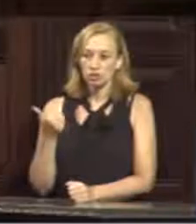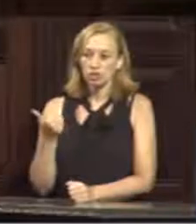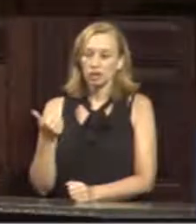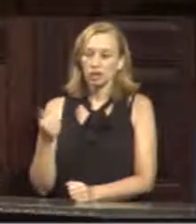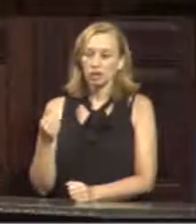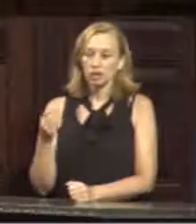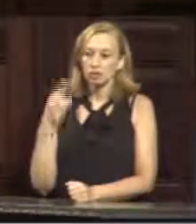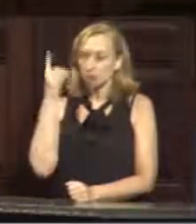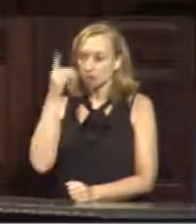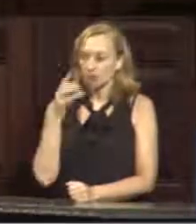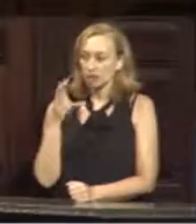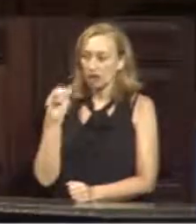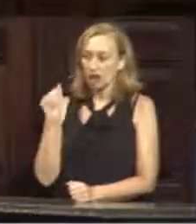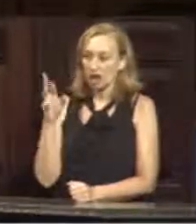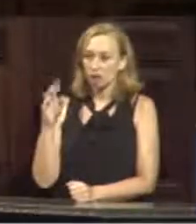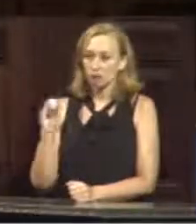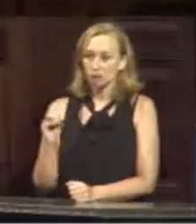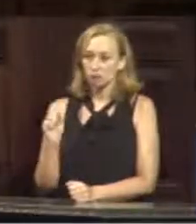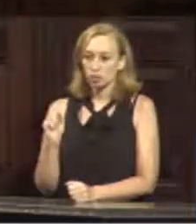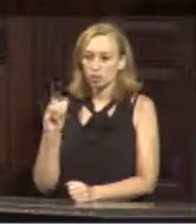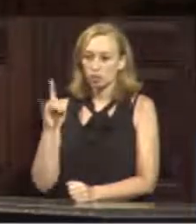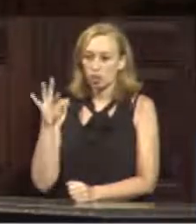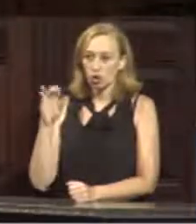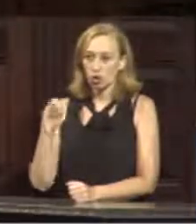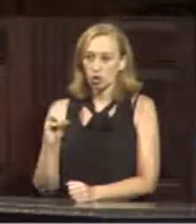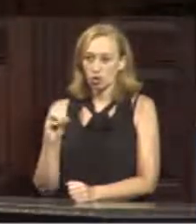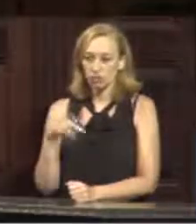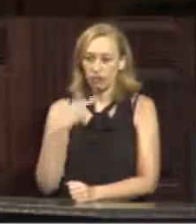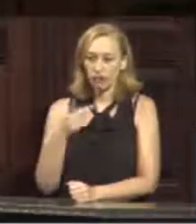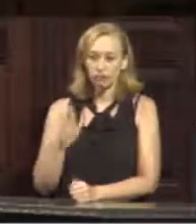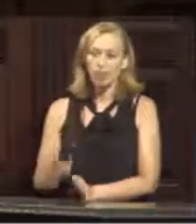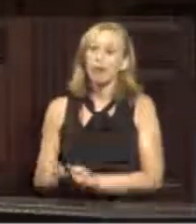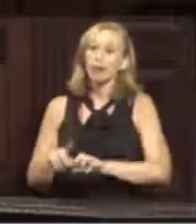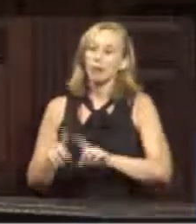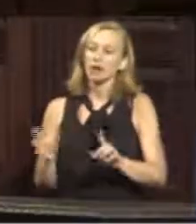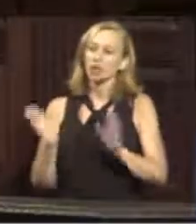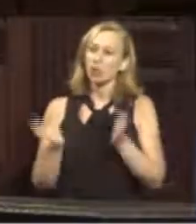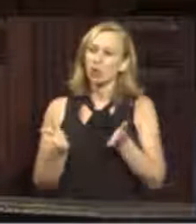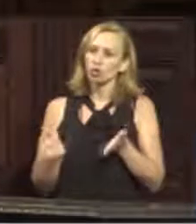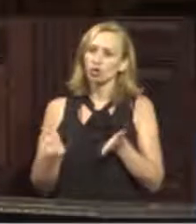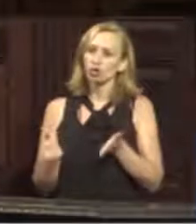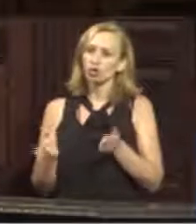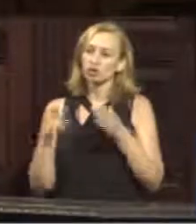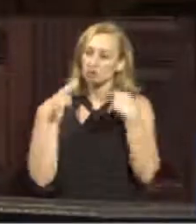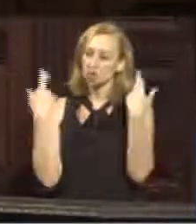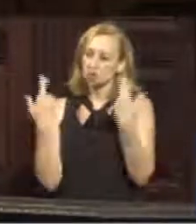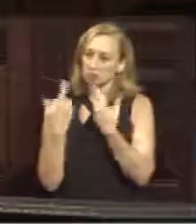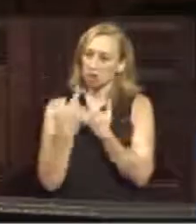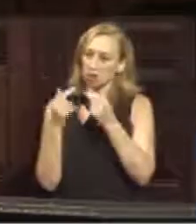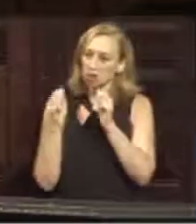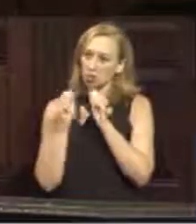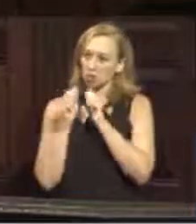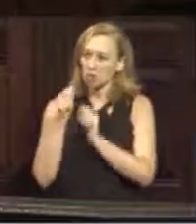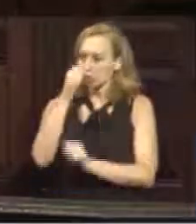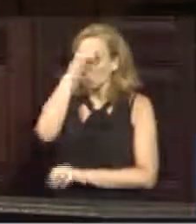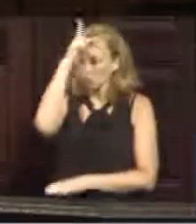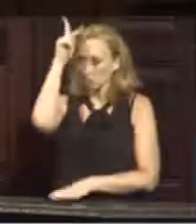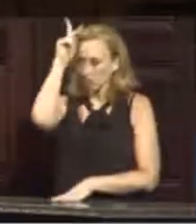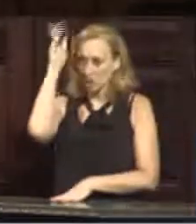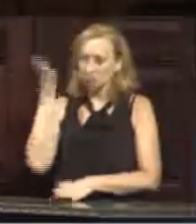falar. Mas, hoje, fizemos uma audiência pública,